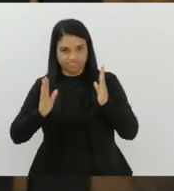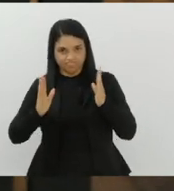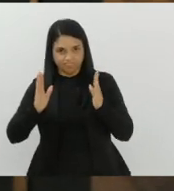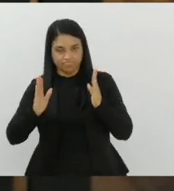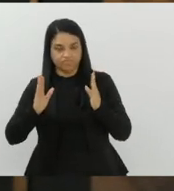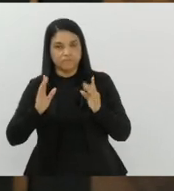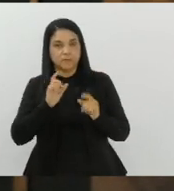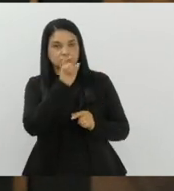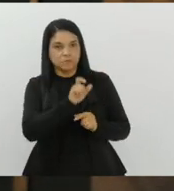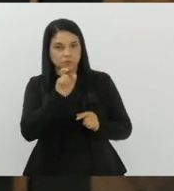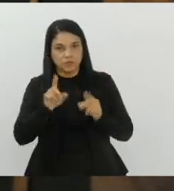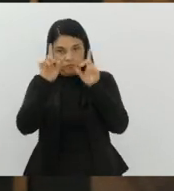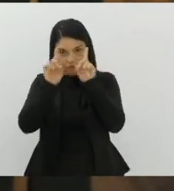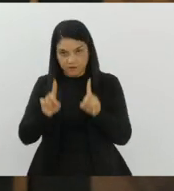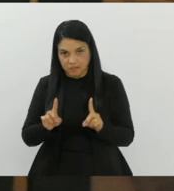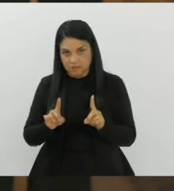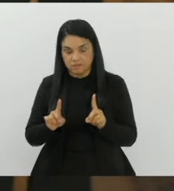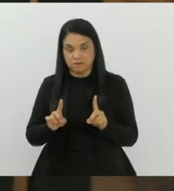deficiência.